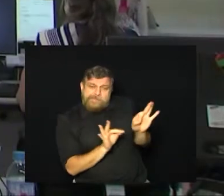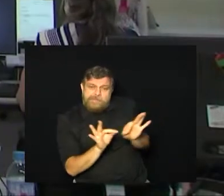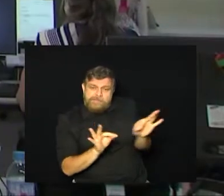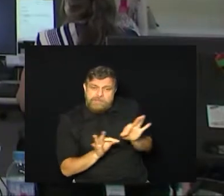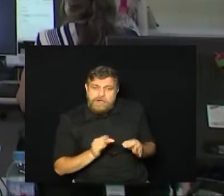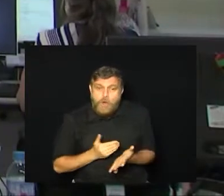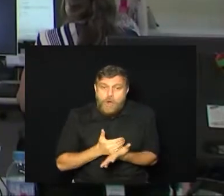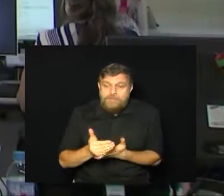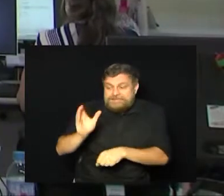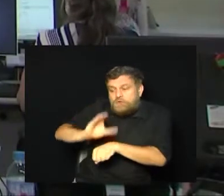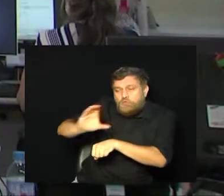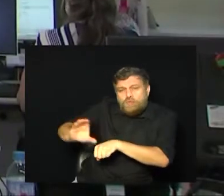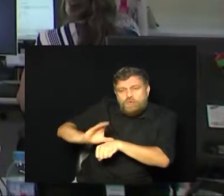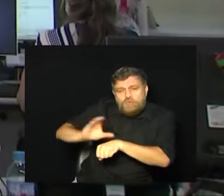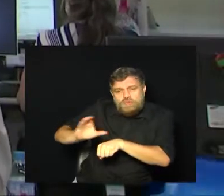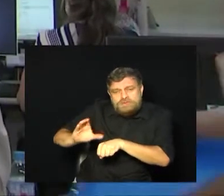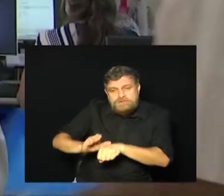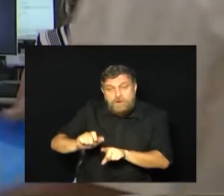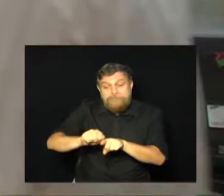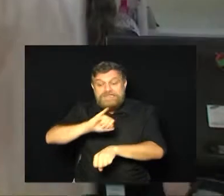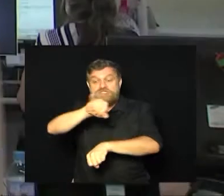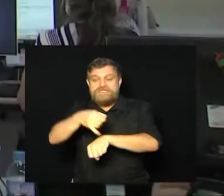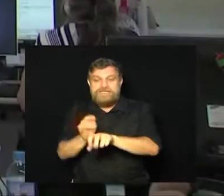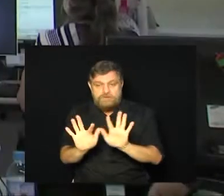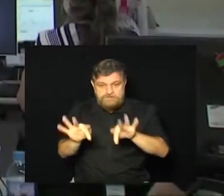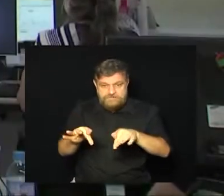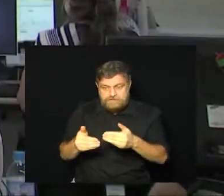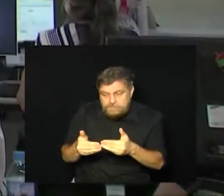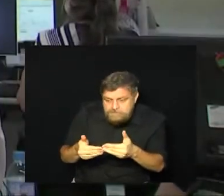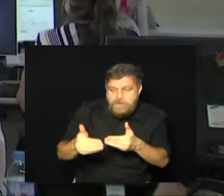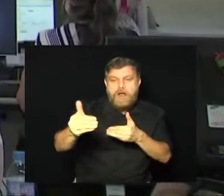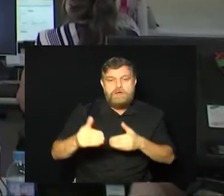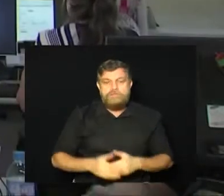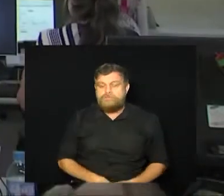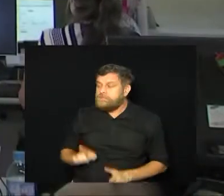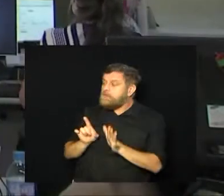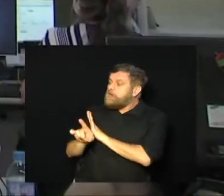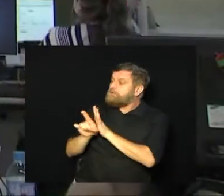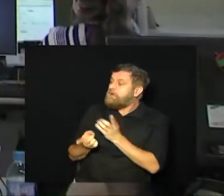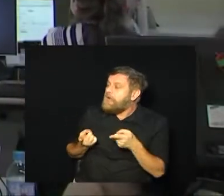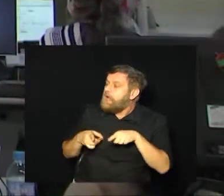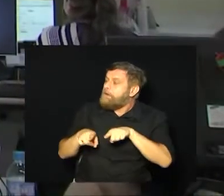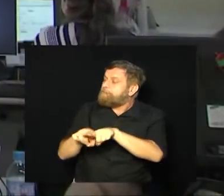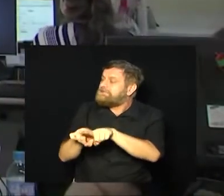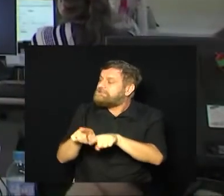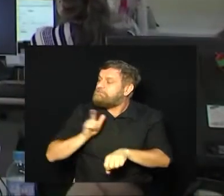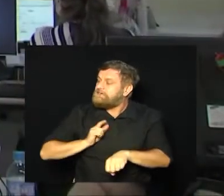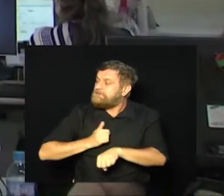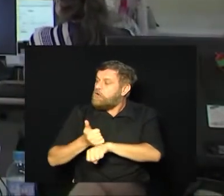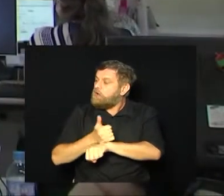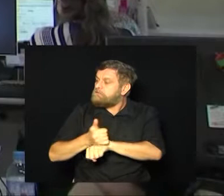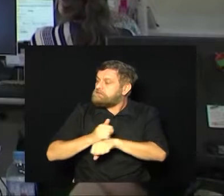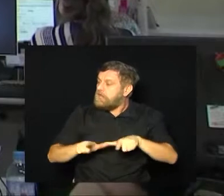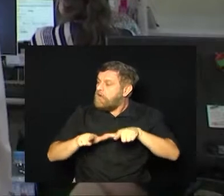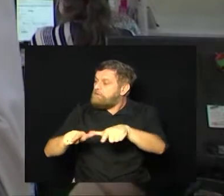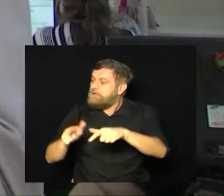a oferecer esses cursos a partir do final de janeiro. Bom, e que tipo de parceria buscam para qualificar um trabalhador para